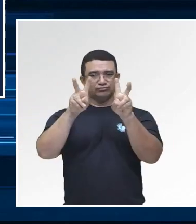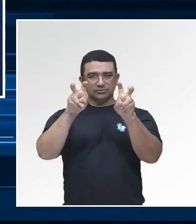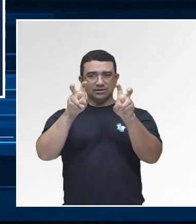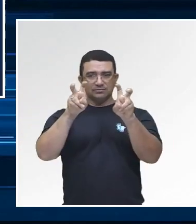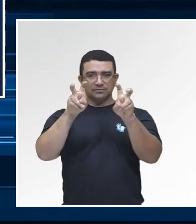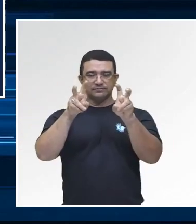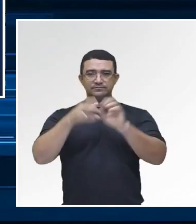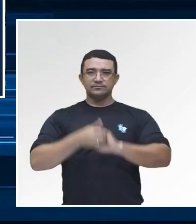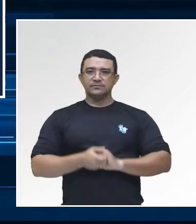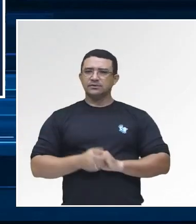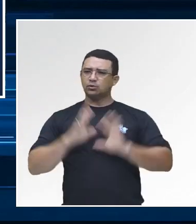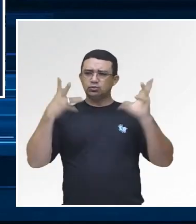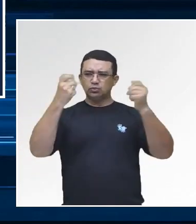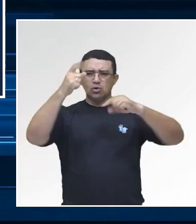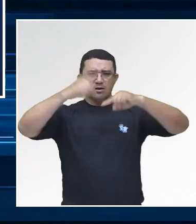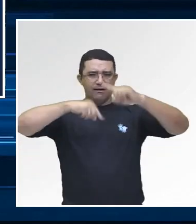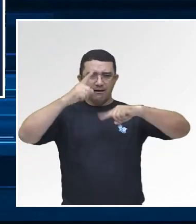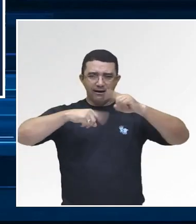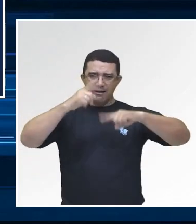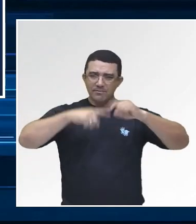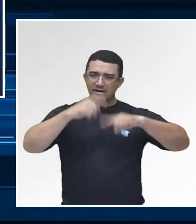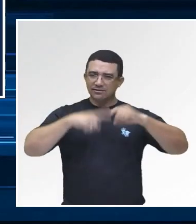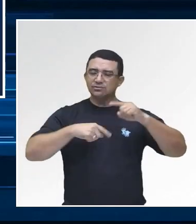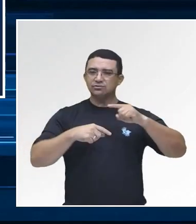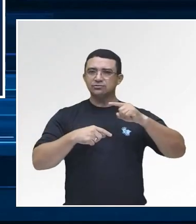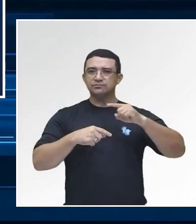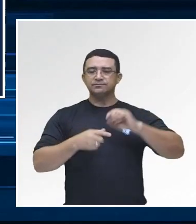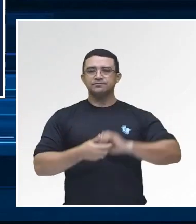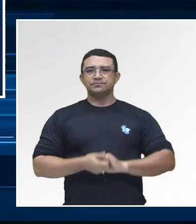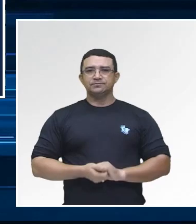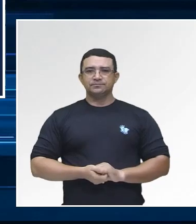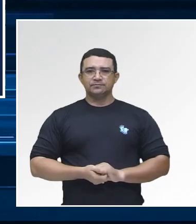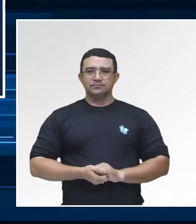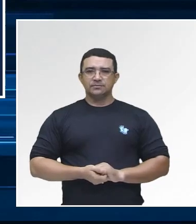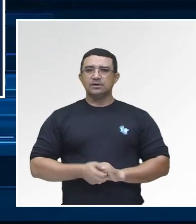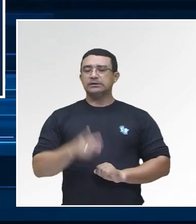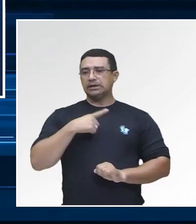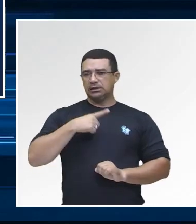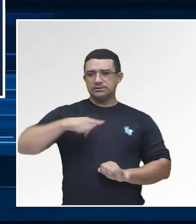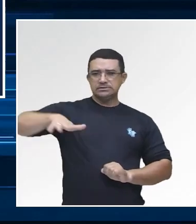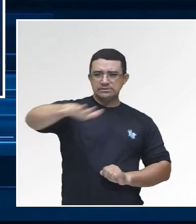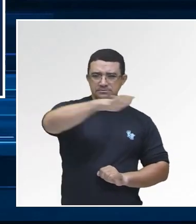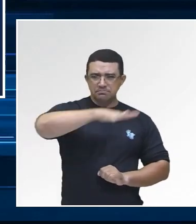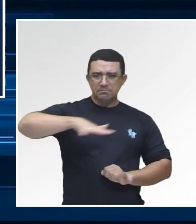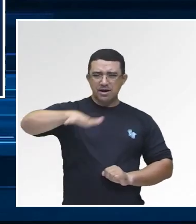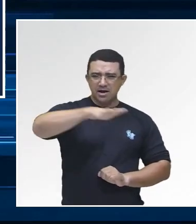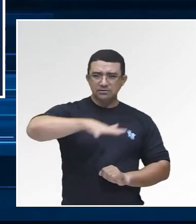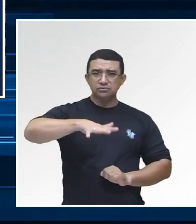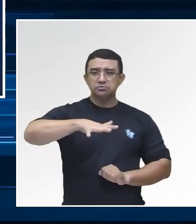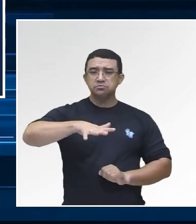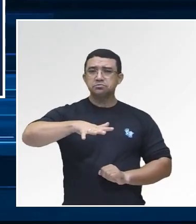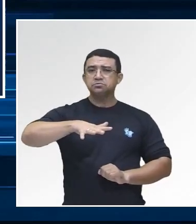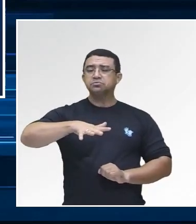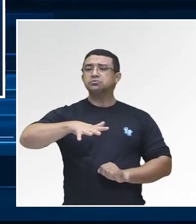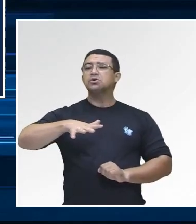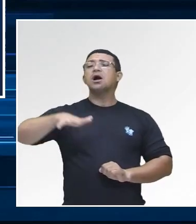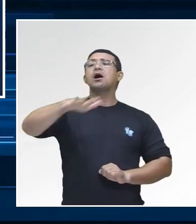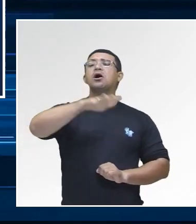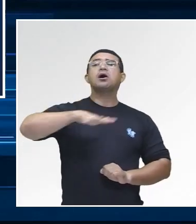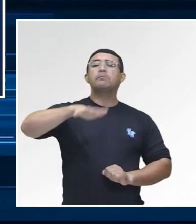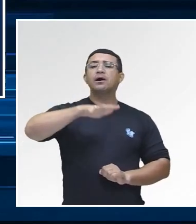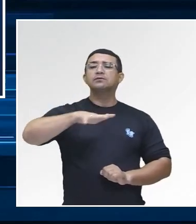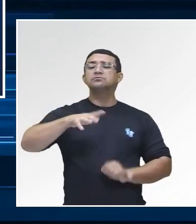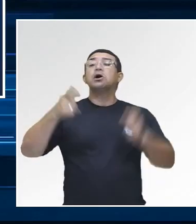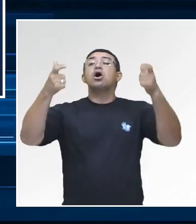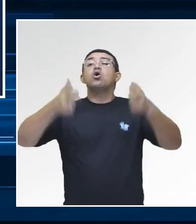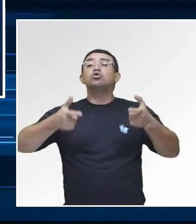aqueles elementos, né, que estão lá constituindo a trama. Temos o espaço onde isso aconteceu, né?